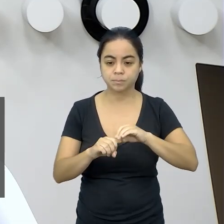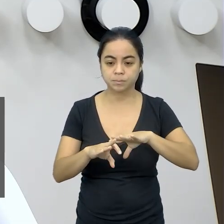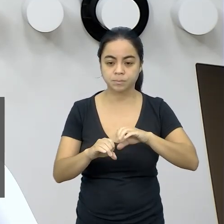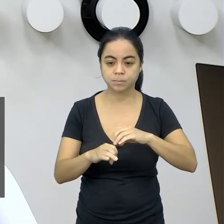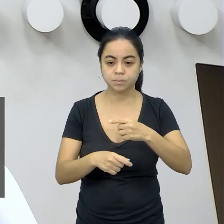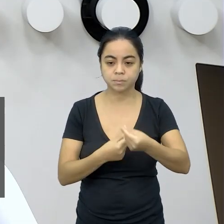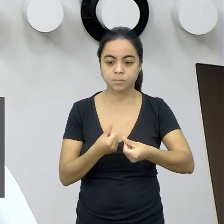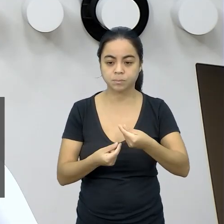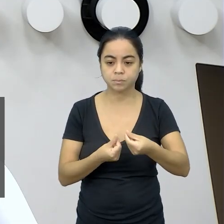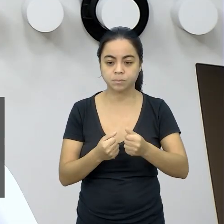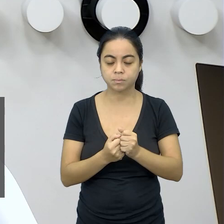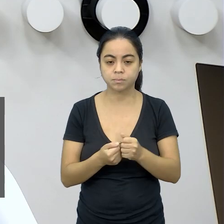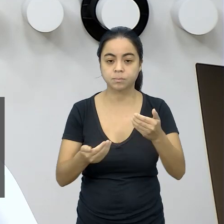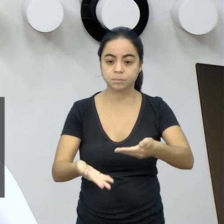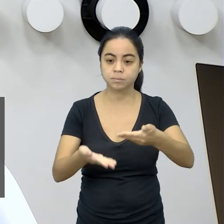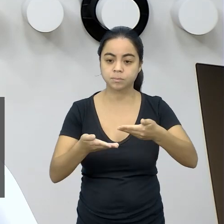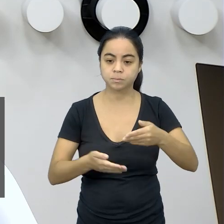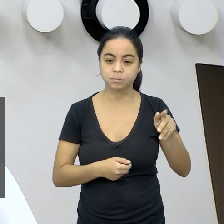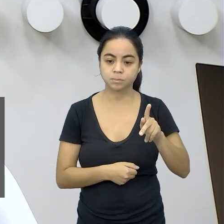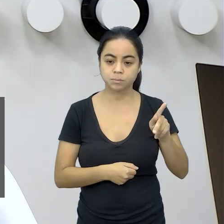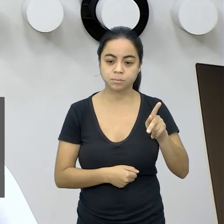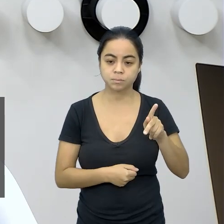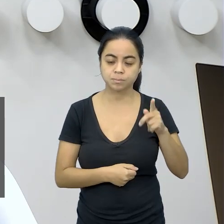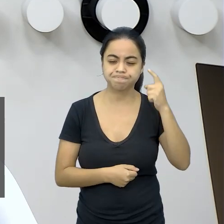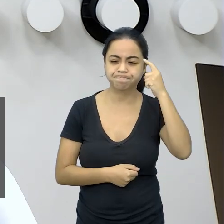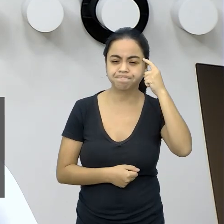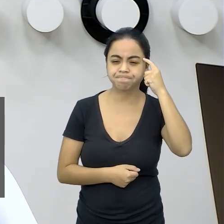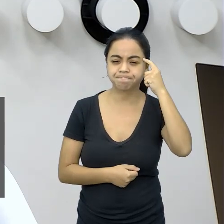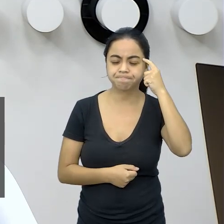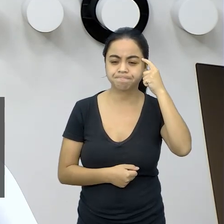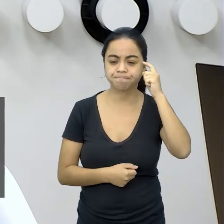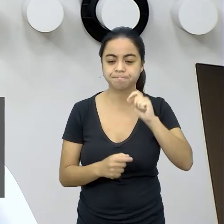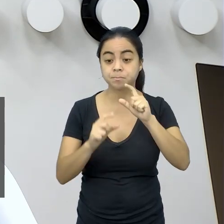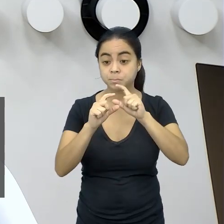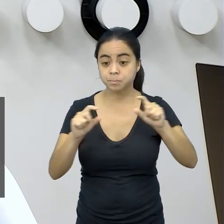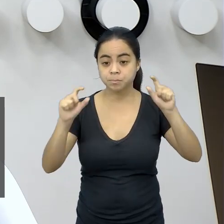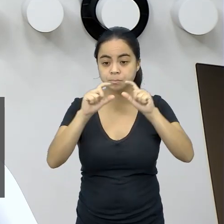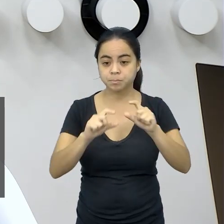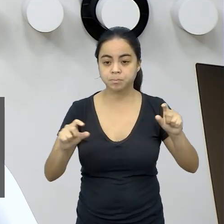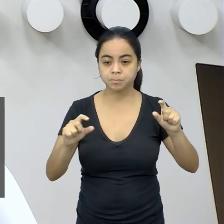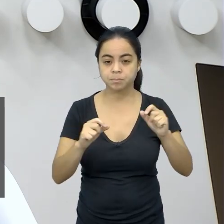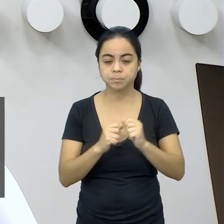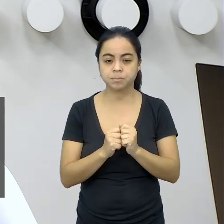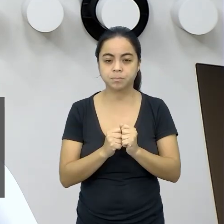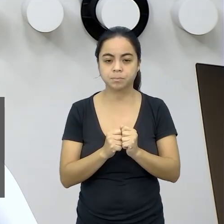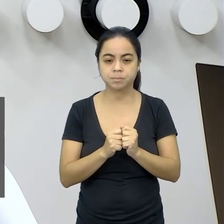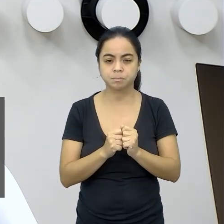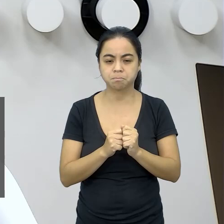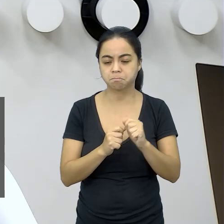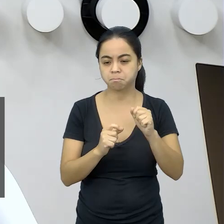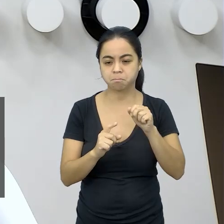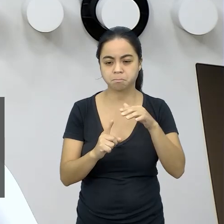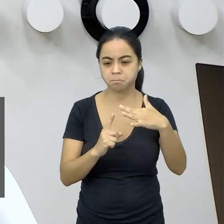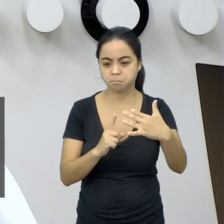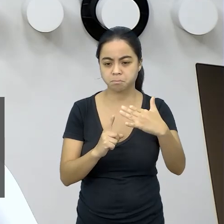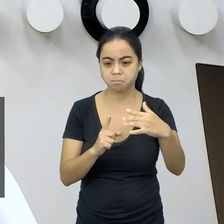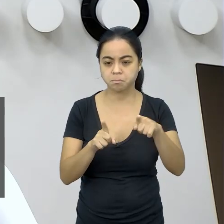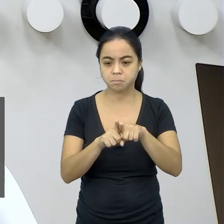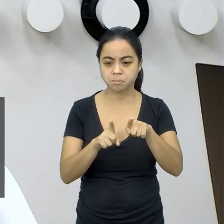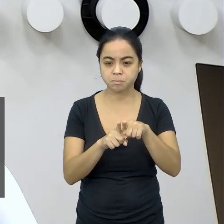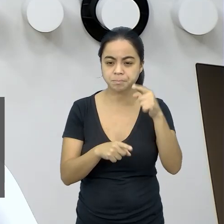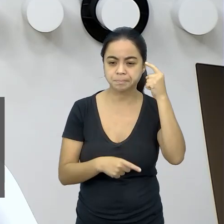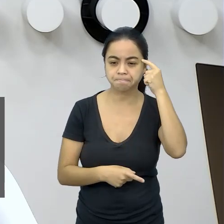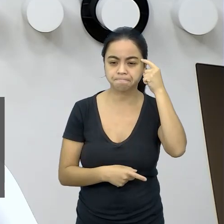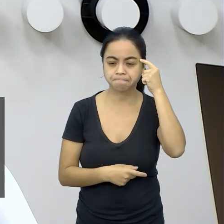gente vai convidar vocês, professores, a pensar nas expressões que geralmente pronunciamos no nosso dia a dia. Salientamos